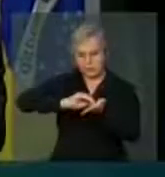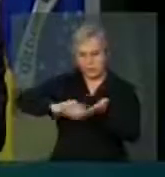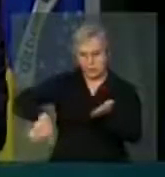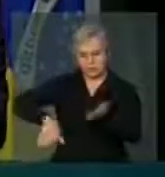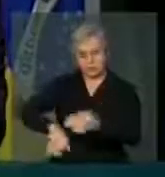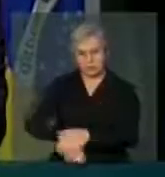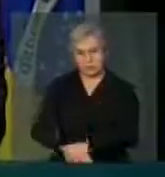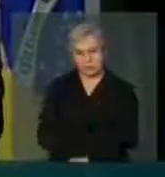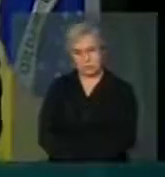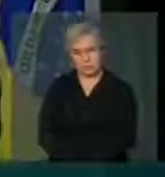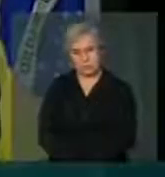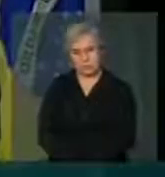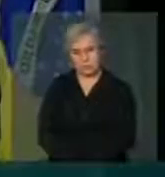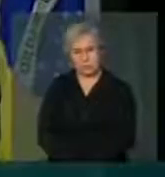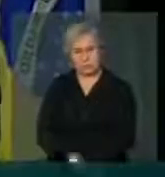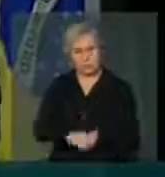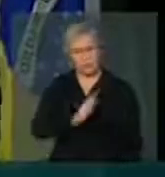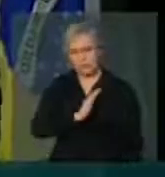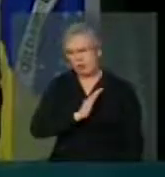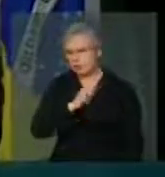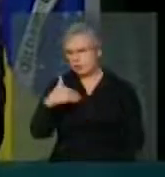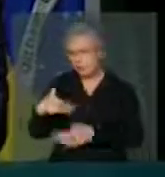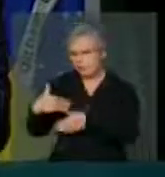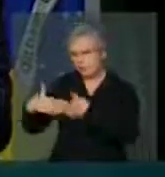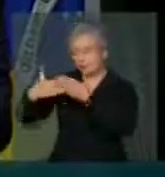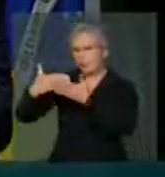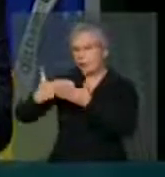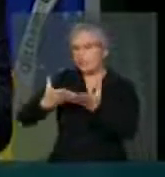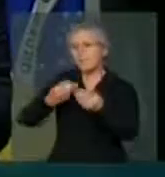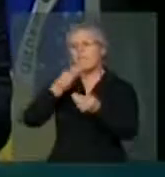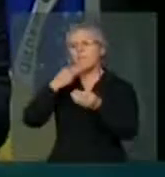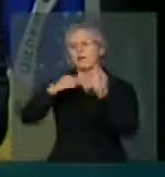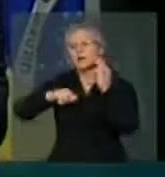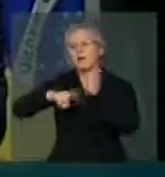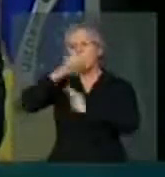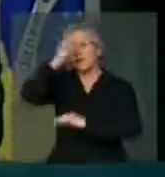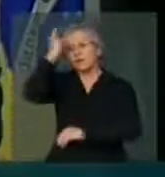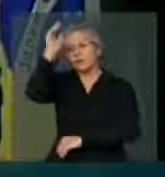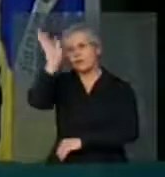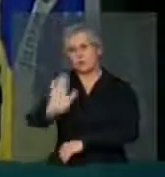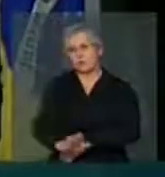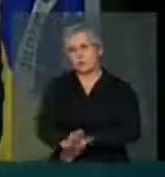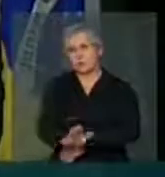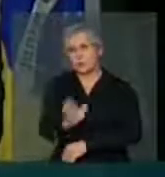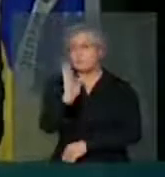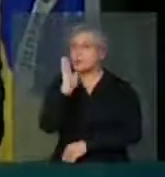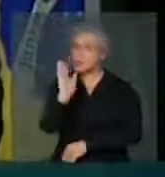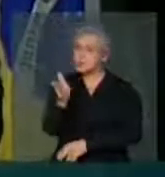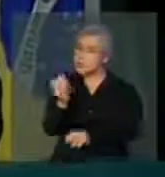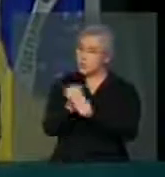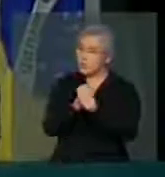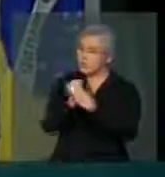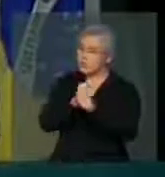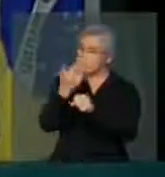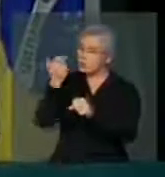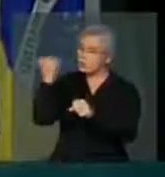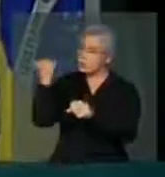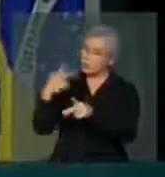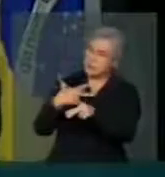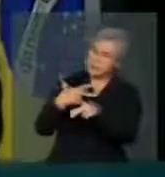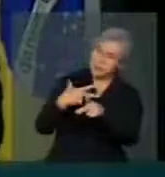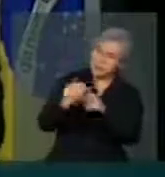fiscal. Um retrocesso na caminhada de milhões de brasileiros que conquistaram, ao longo de